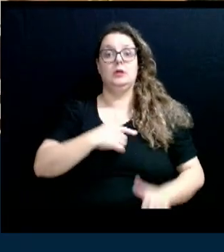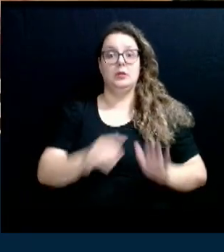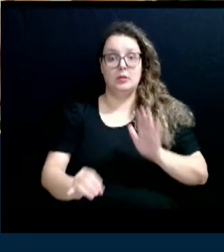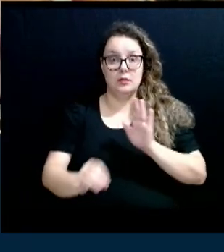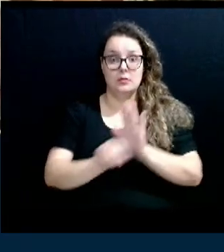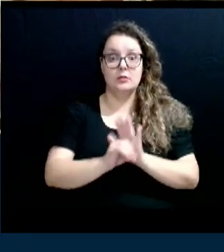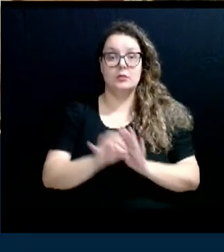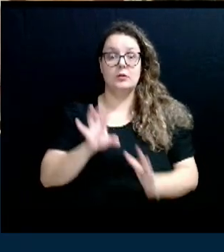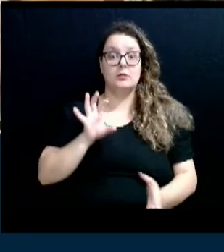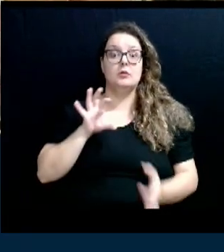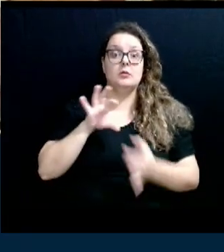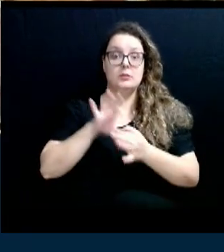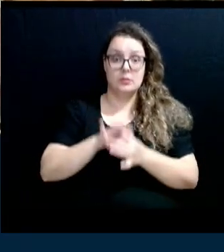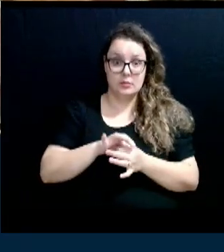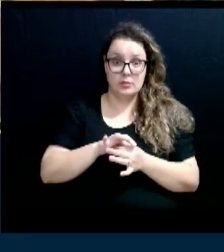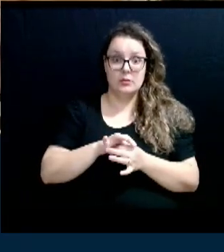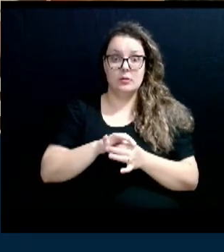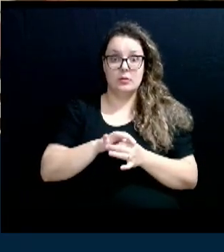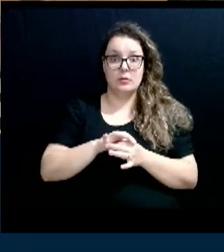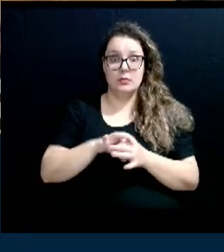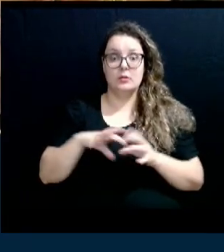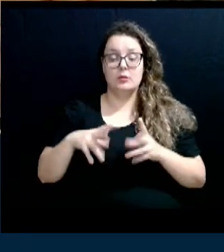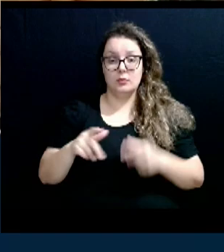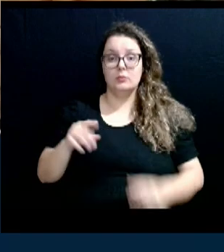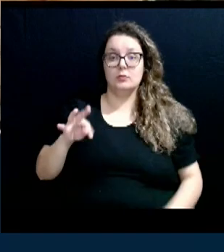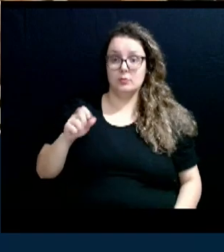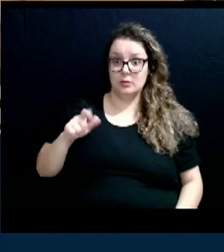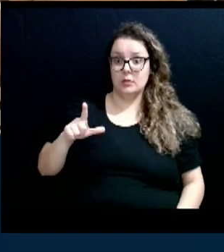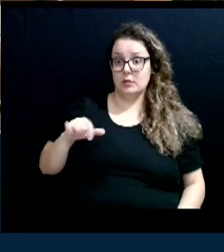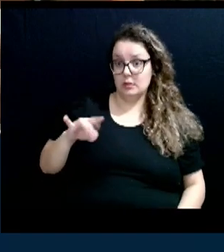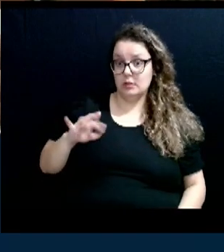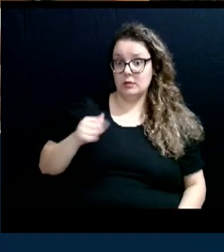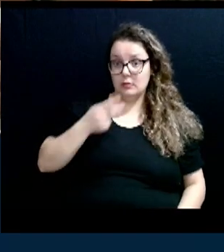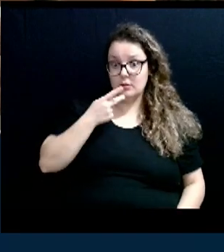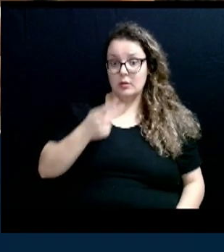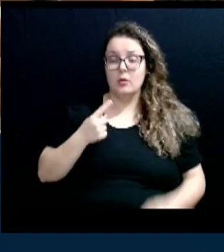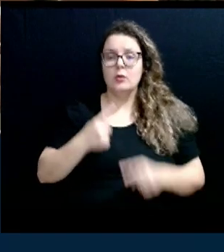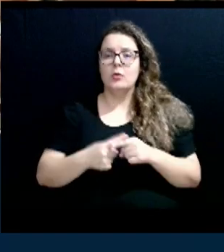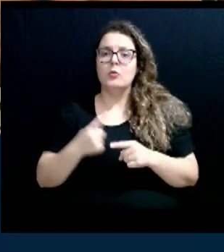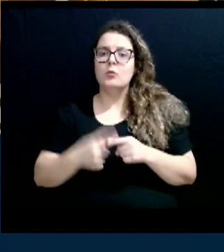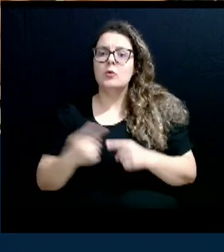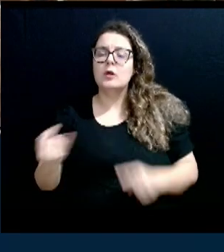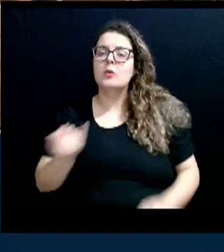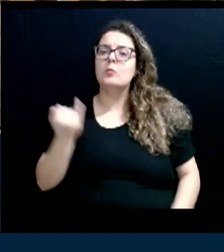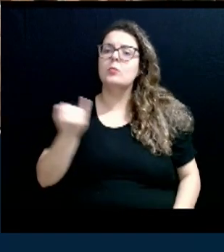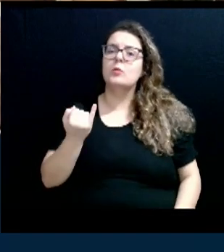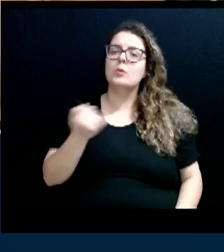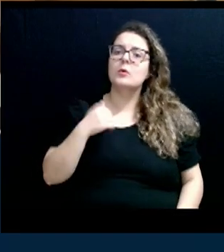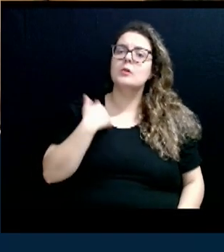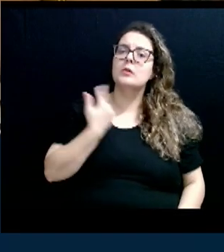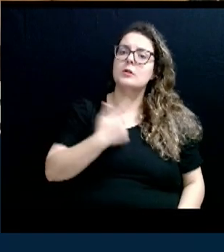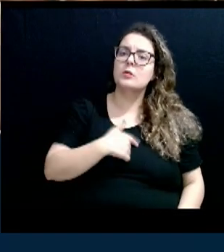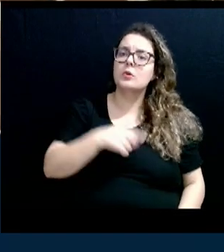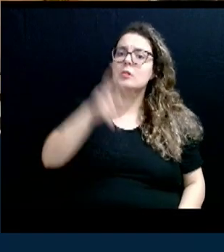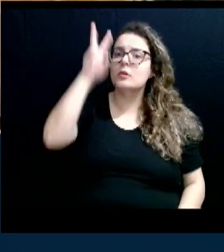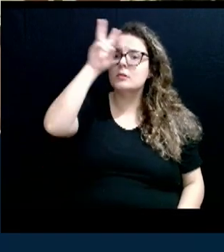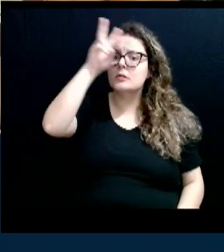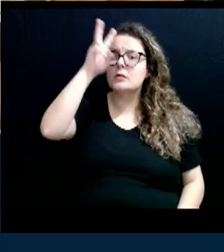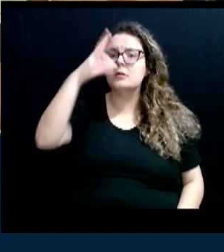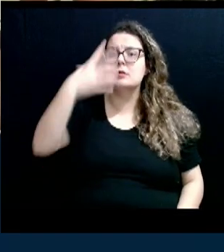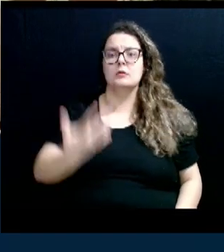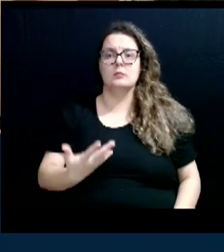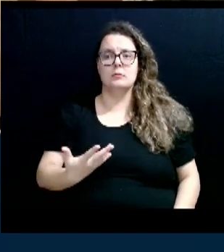muito com o que a Thalita falou. Por que é tão essencial a gente lembrar para saber